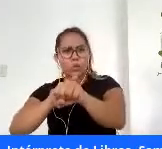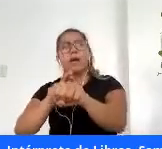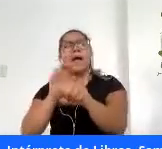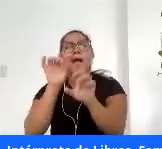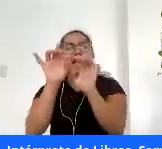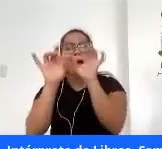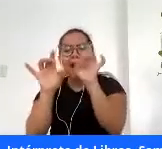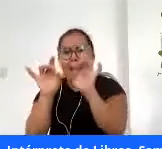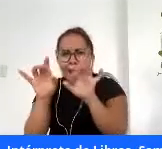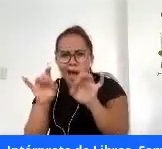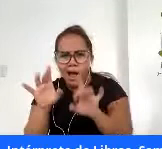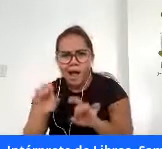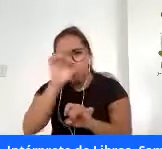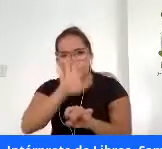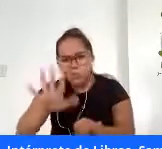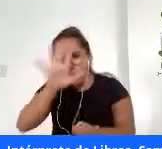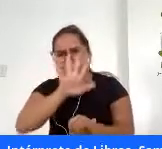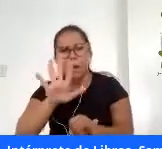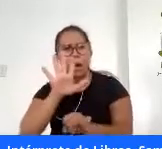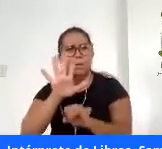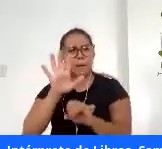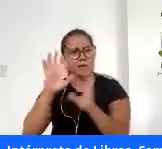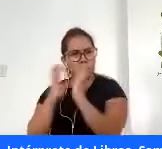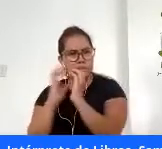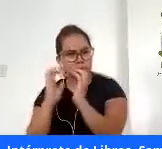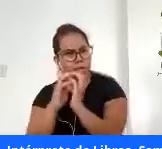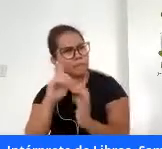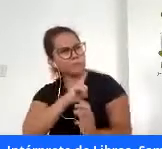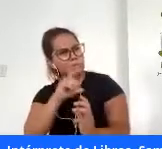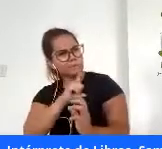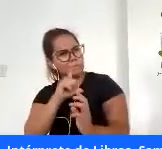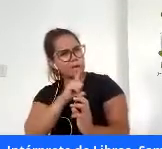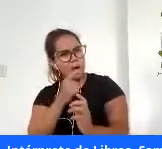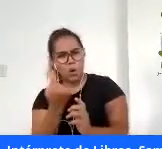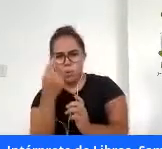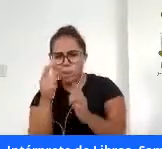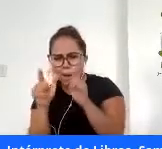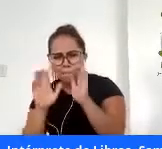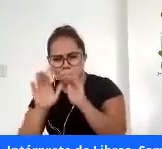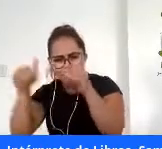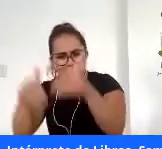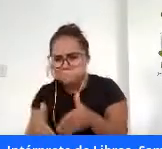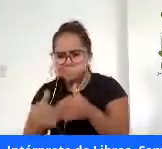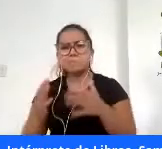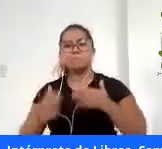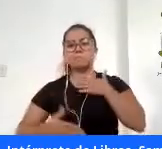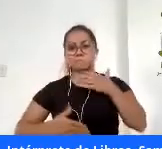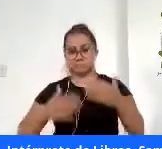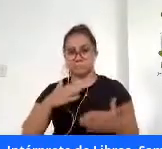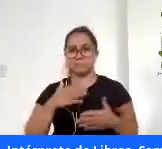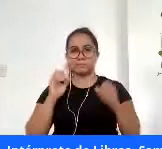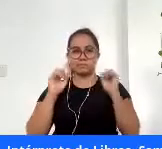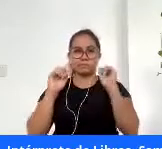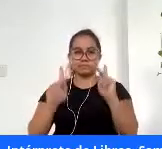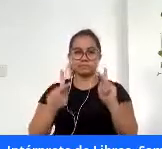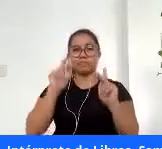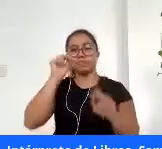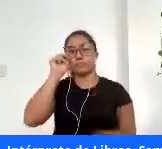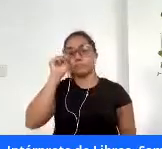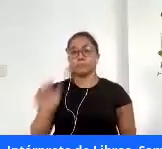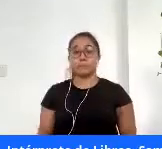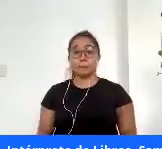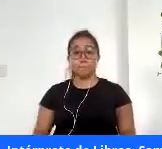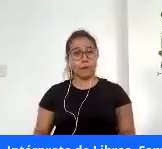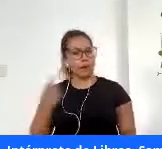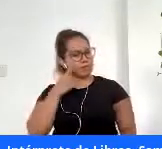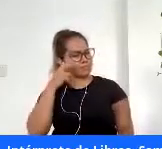dessa do mapa do cérebro representa uma parte específica do corpo. E através disso a gente